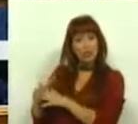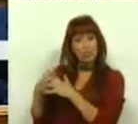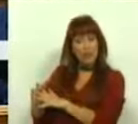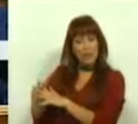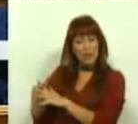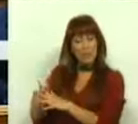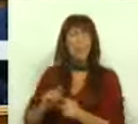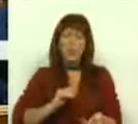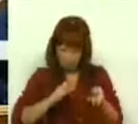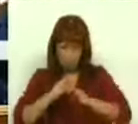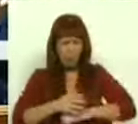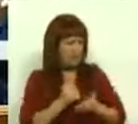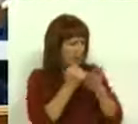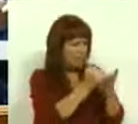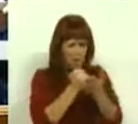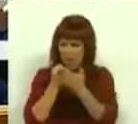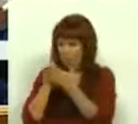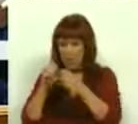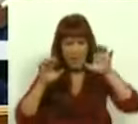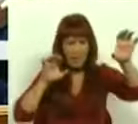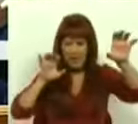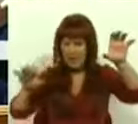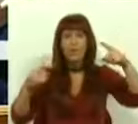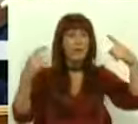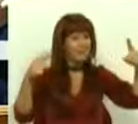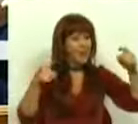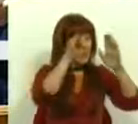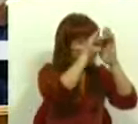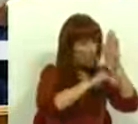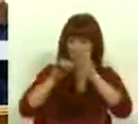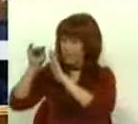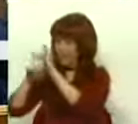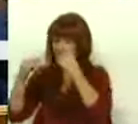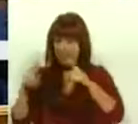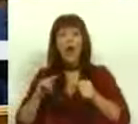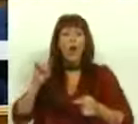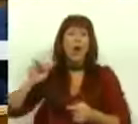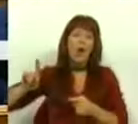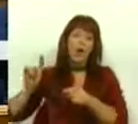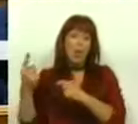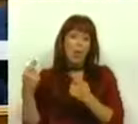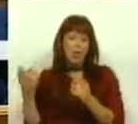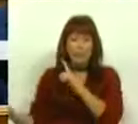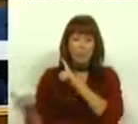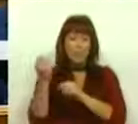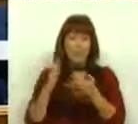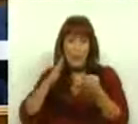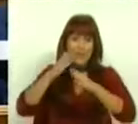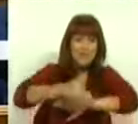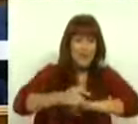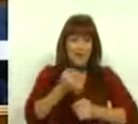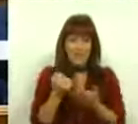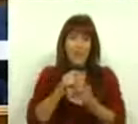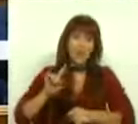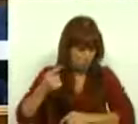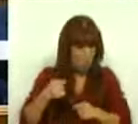estruturais. Continuaremos a apoiar os países sujeitos a um programa até que voltem a ter acesso ao mercado,